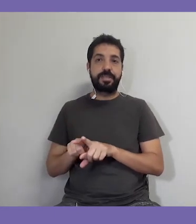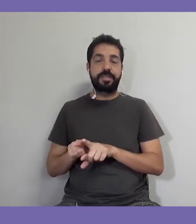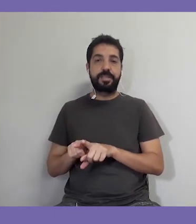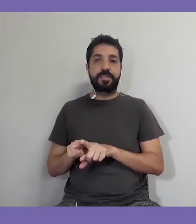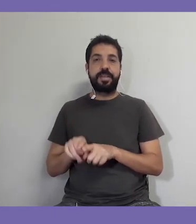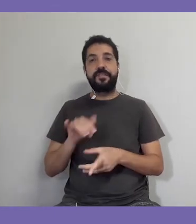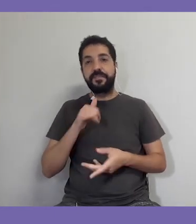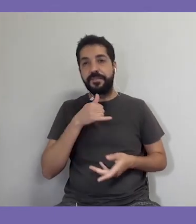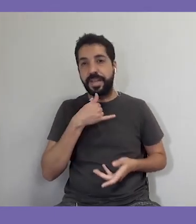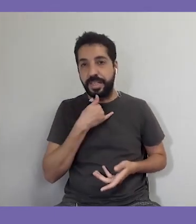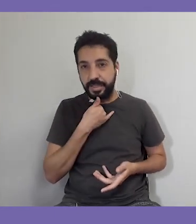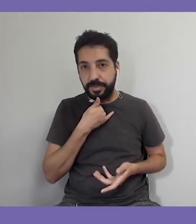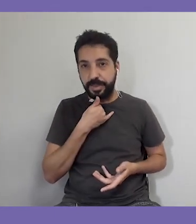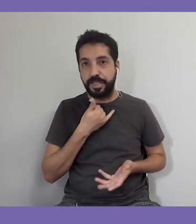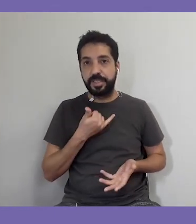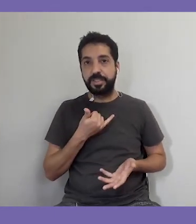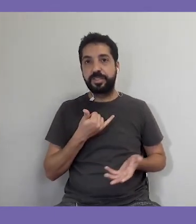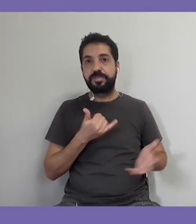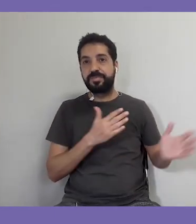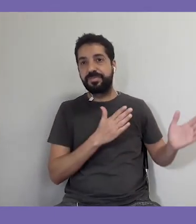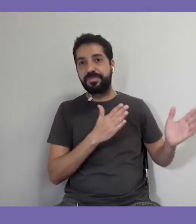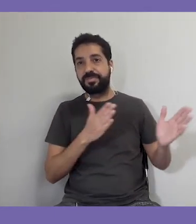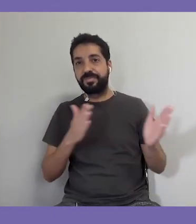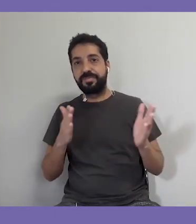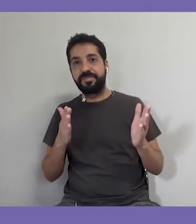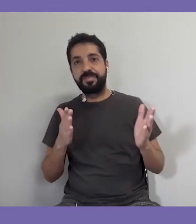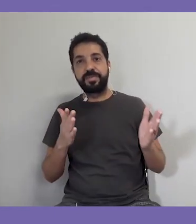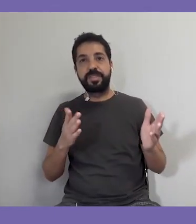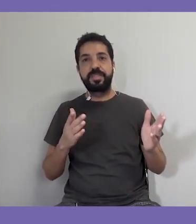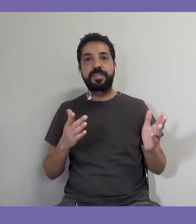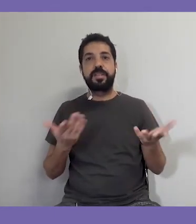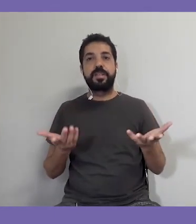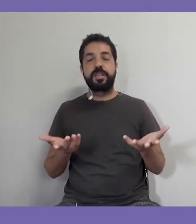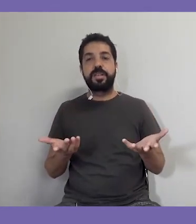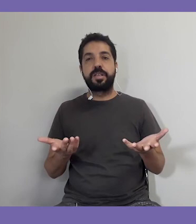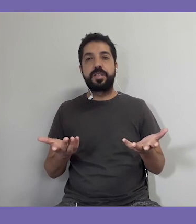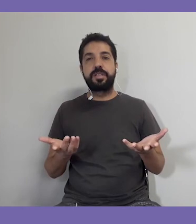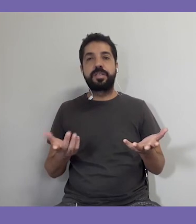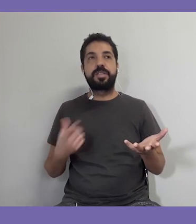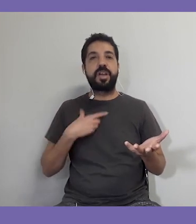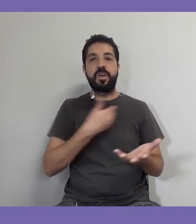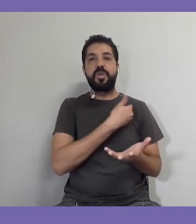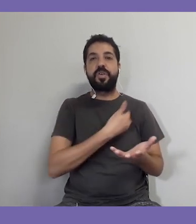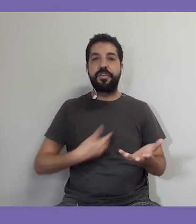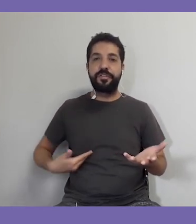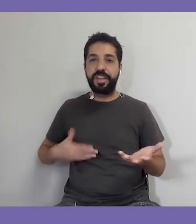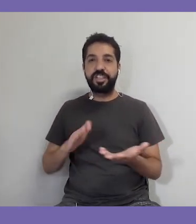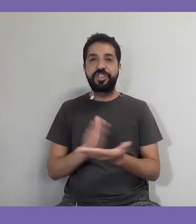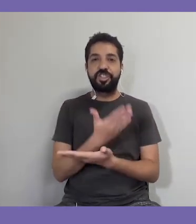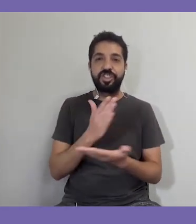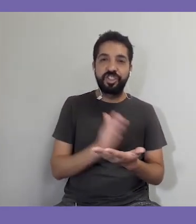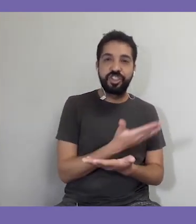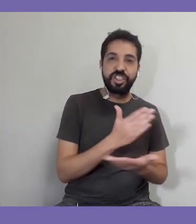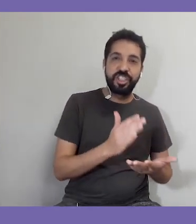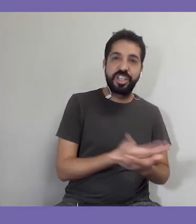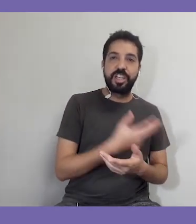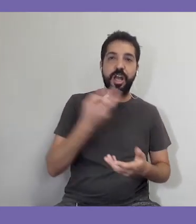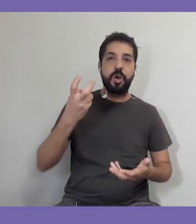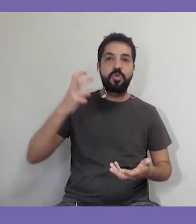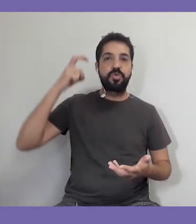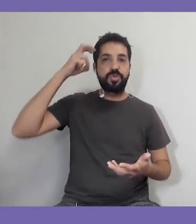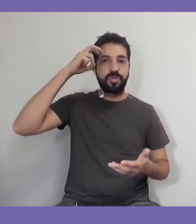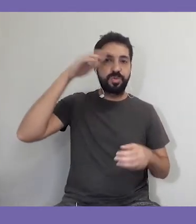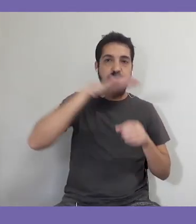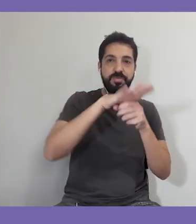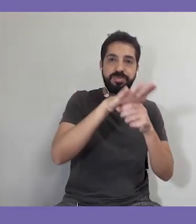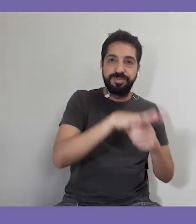passado. É, infelizmente, nessa questão do desaparelhamento aí do desgoverno com a